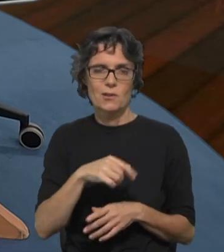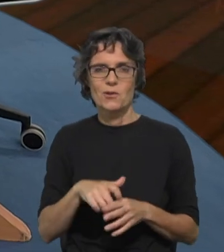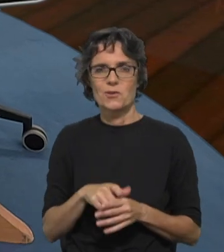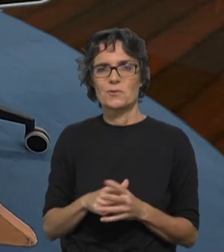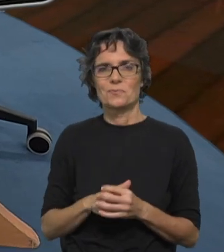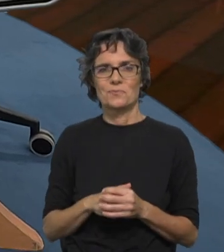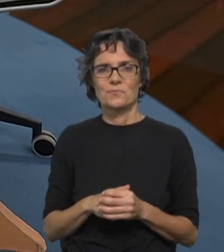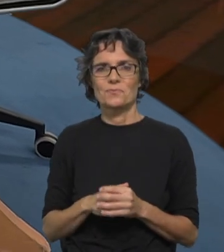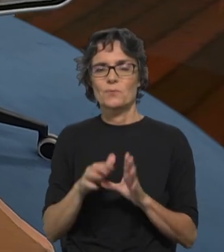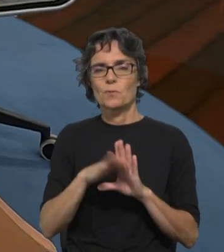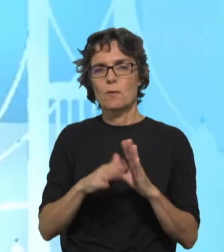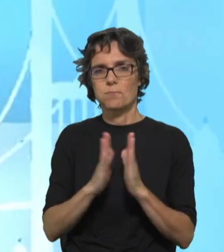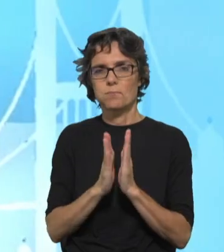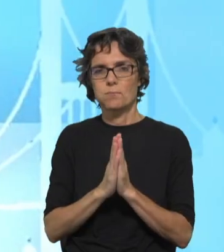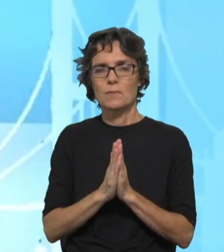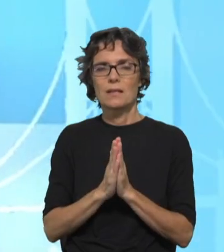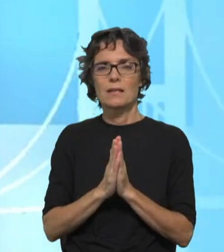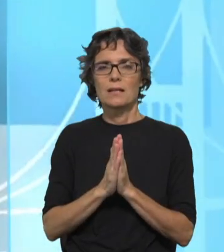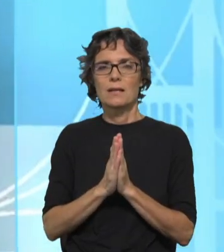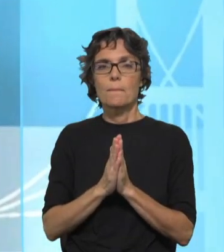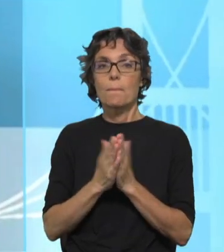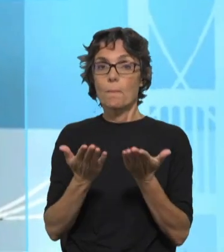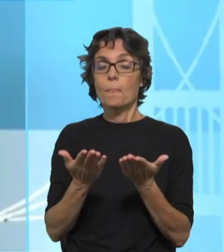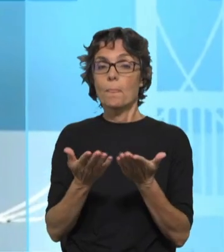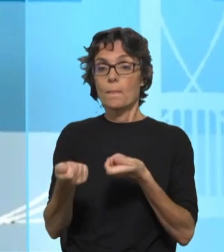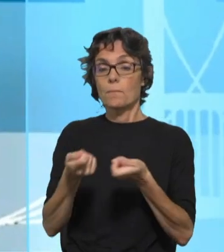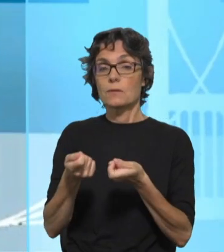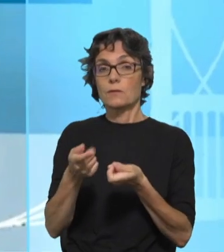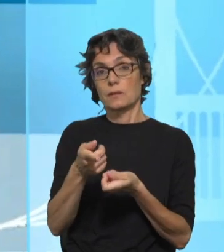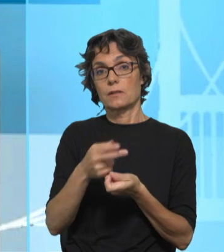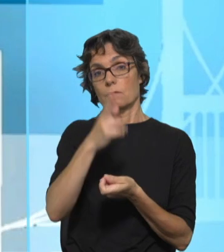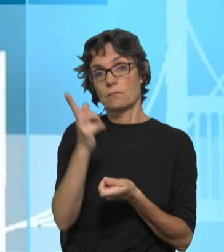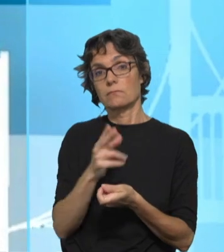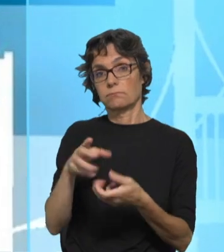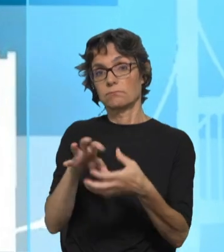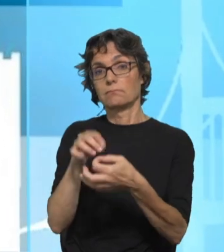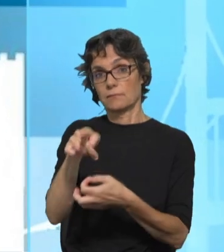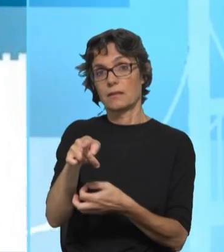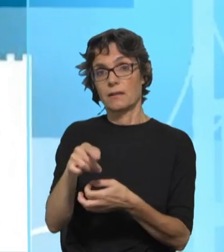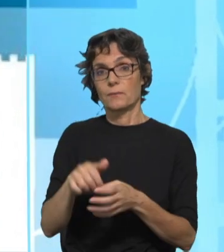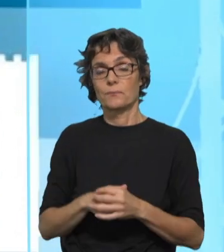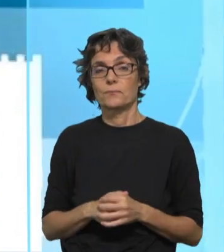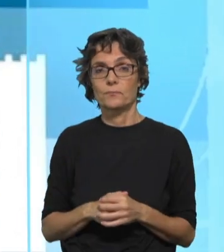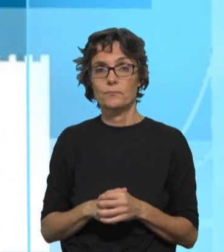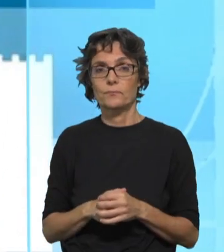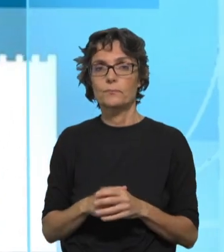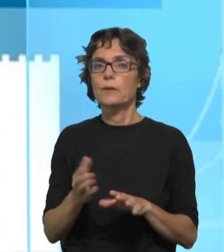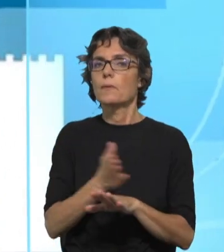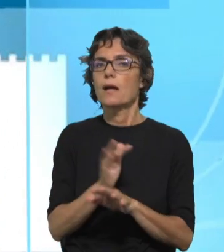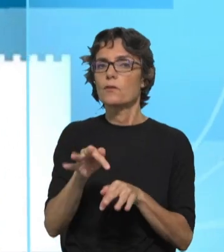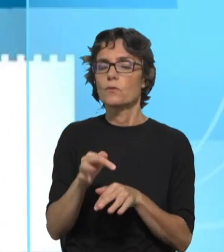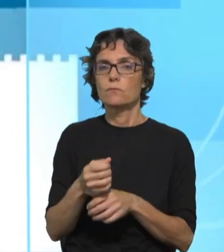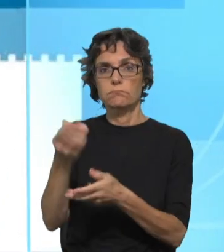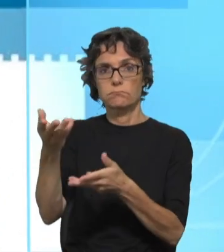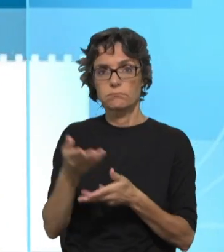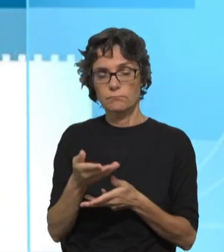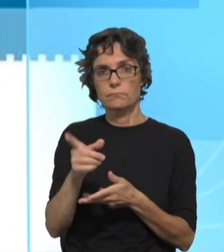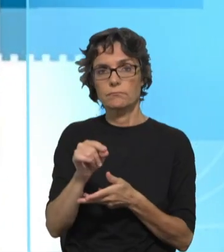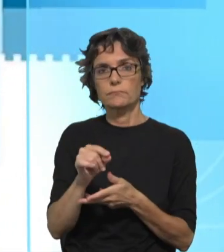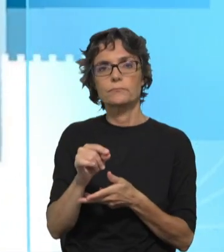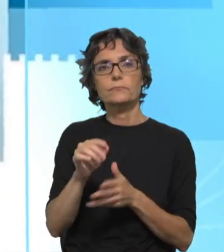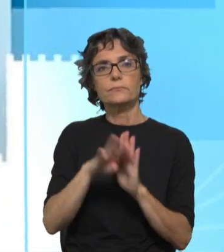de maior convocatória e presença dos jovens? Sim, eu acho que sem dúvida. Eu acho que aqui passa muito pela responsabilização. Acho que neste momento nós temos